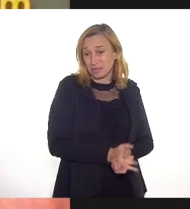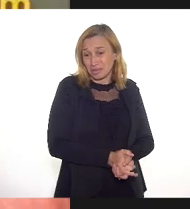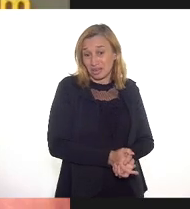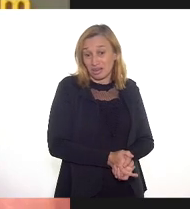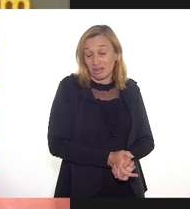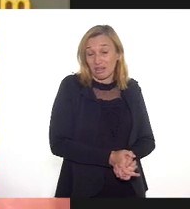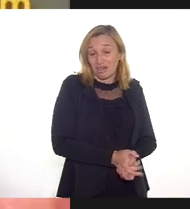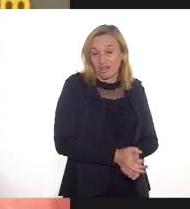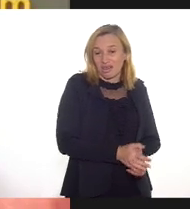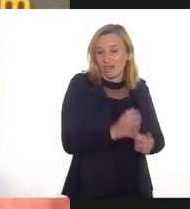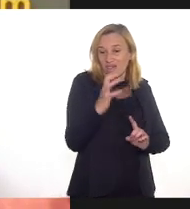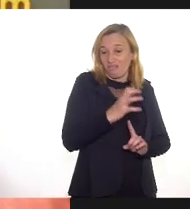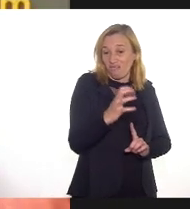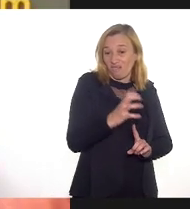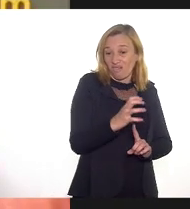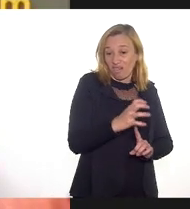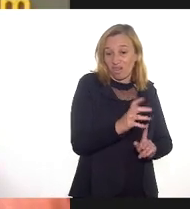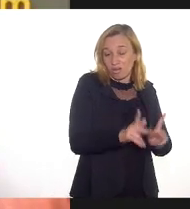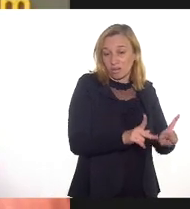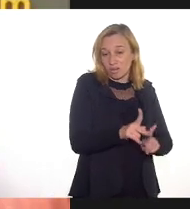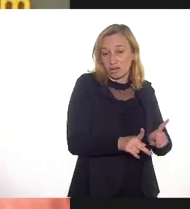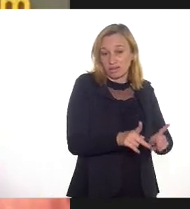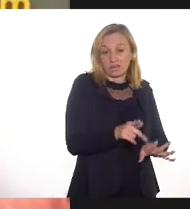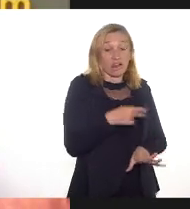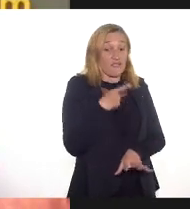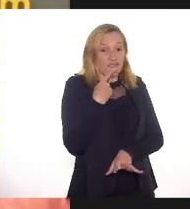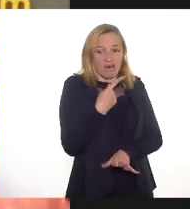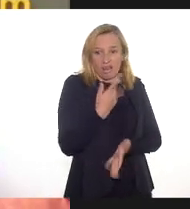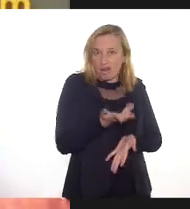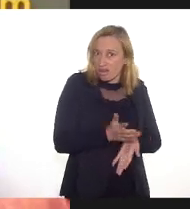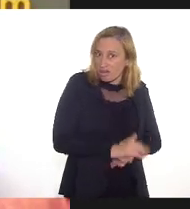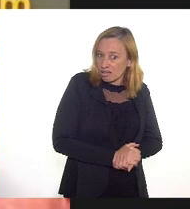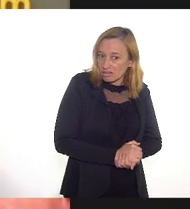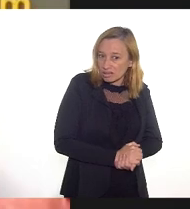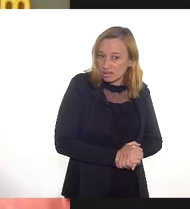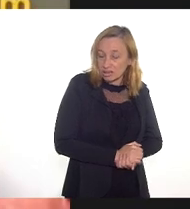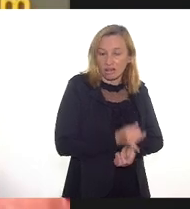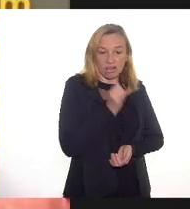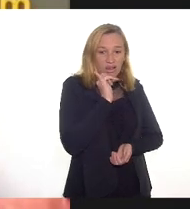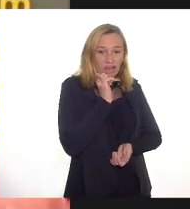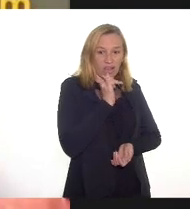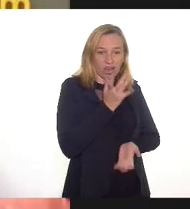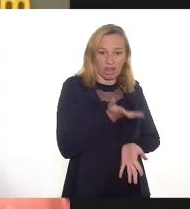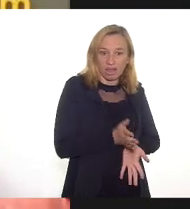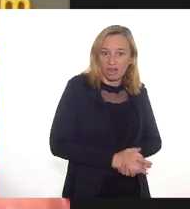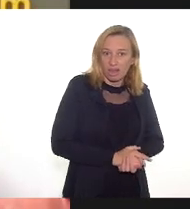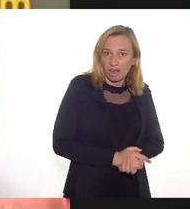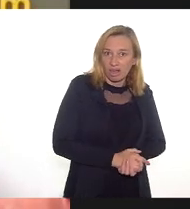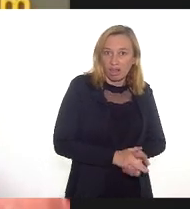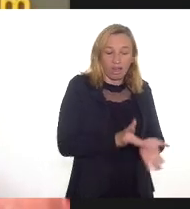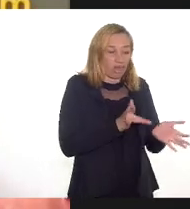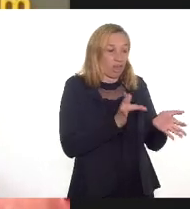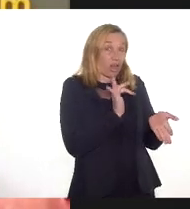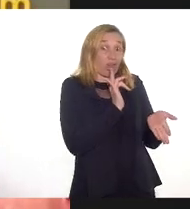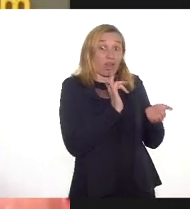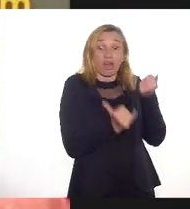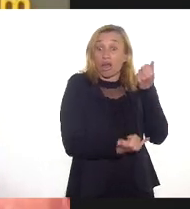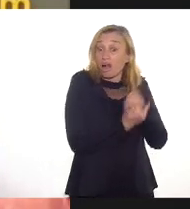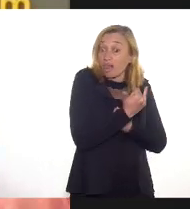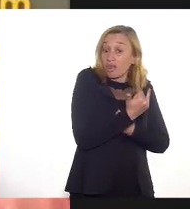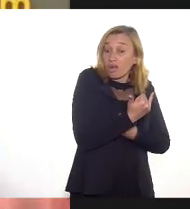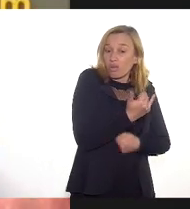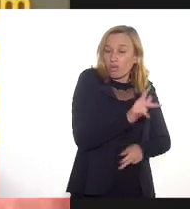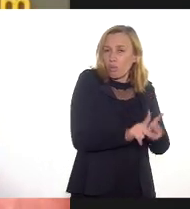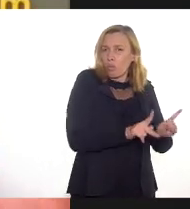que manipulam o povo através da palavra, através da narrativa, enganando o povo,